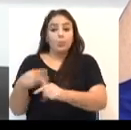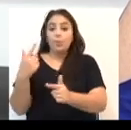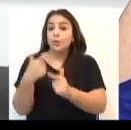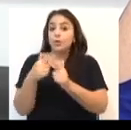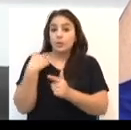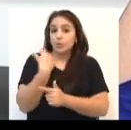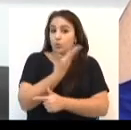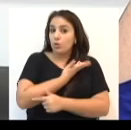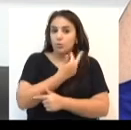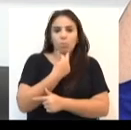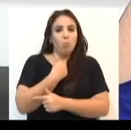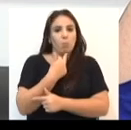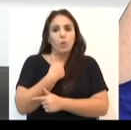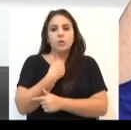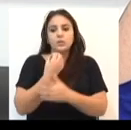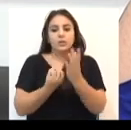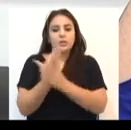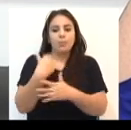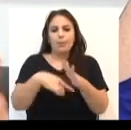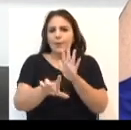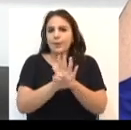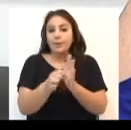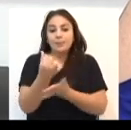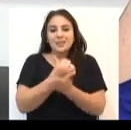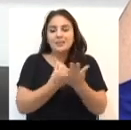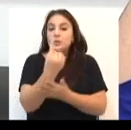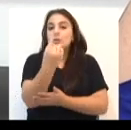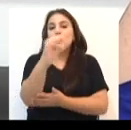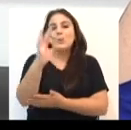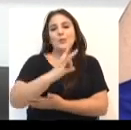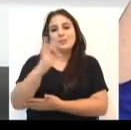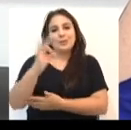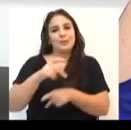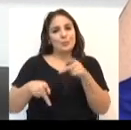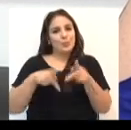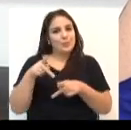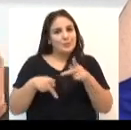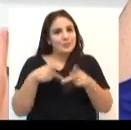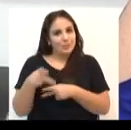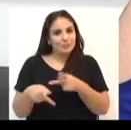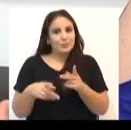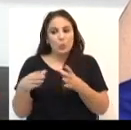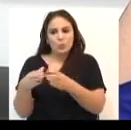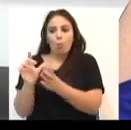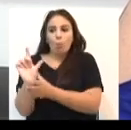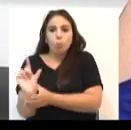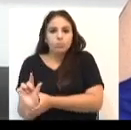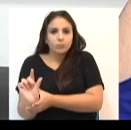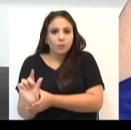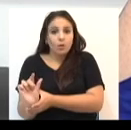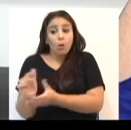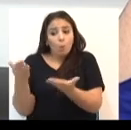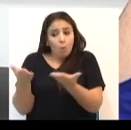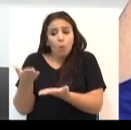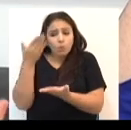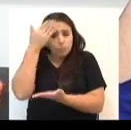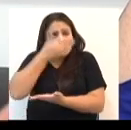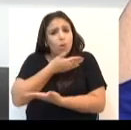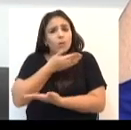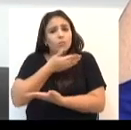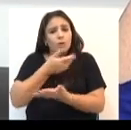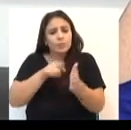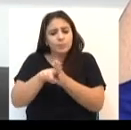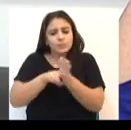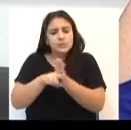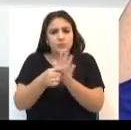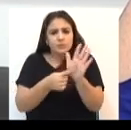não podemos fazer uma legislação baseada em 1%, né, na minoria. Hoje é comprovado, pesquisas